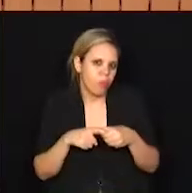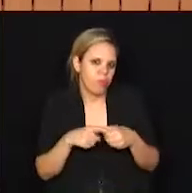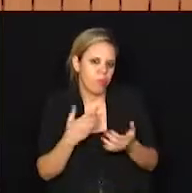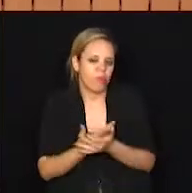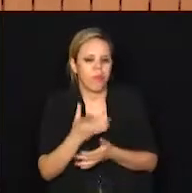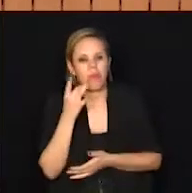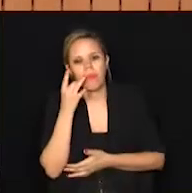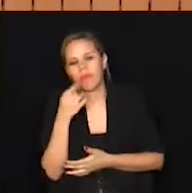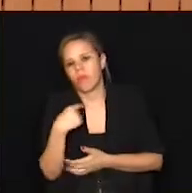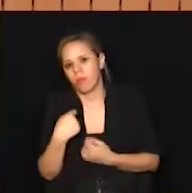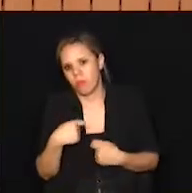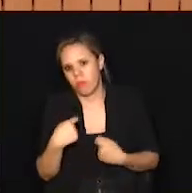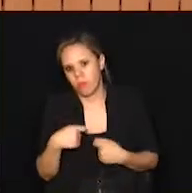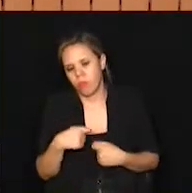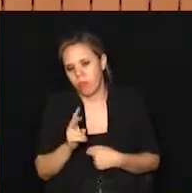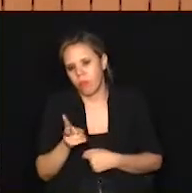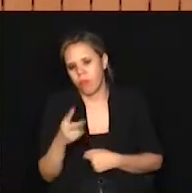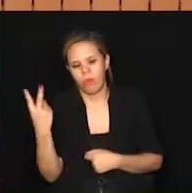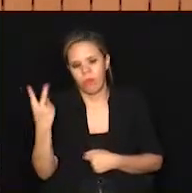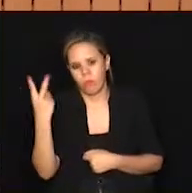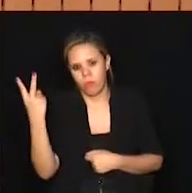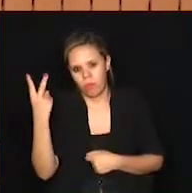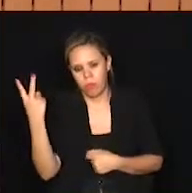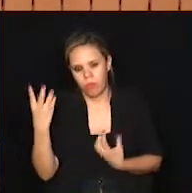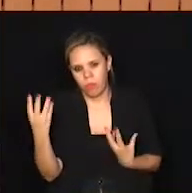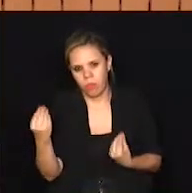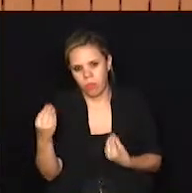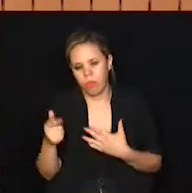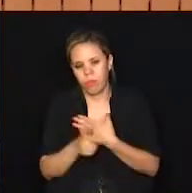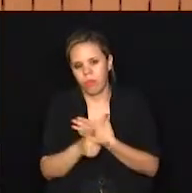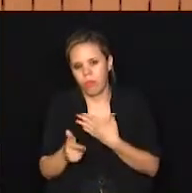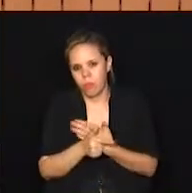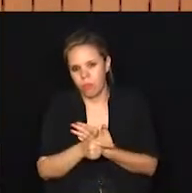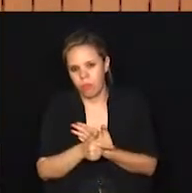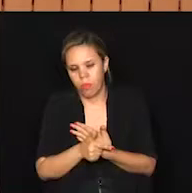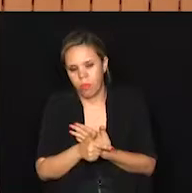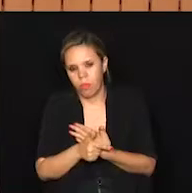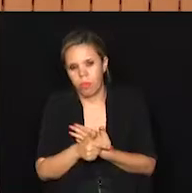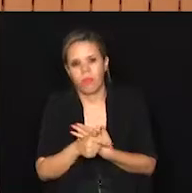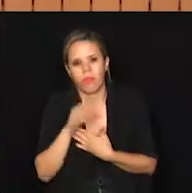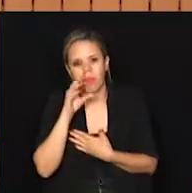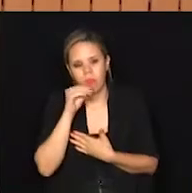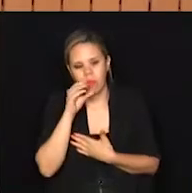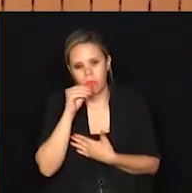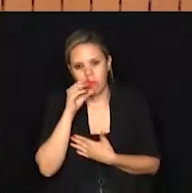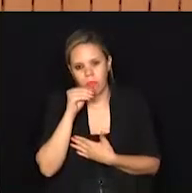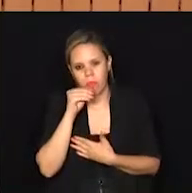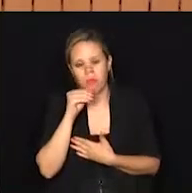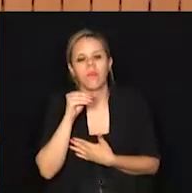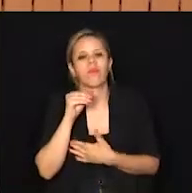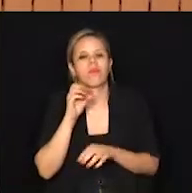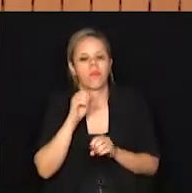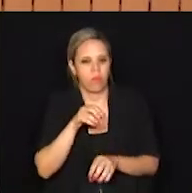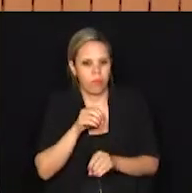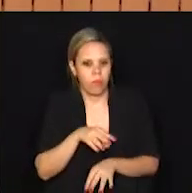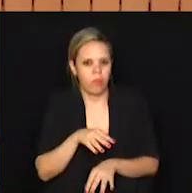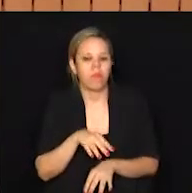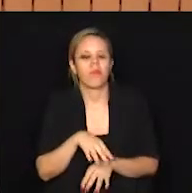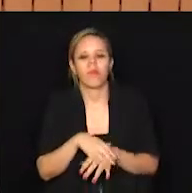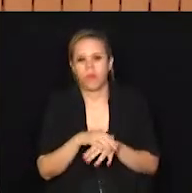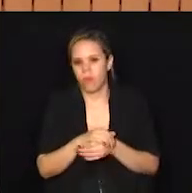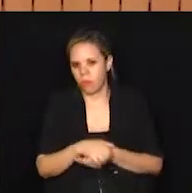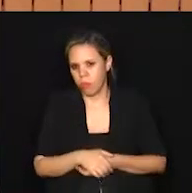não retorno, que a grande maioria dos pais não está de acordo com isso. Nós queremos um retorno seguro